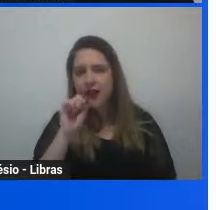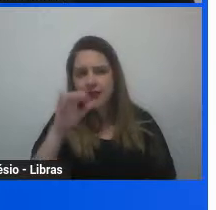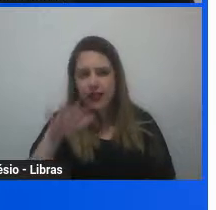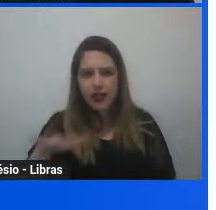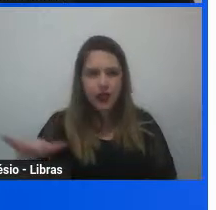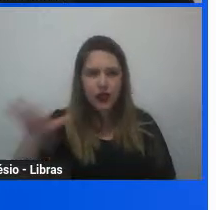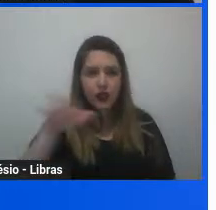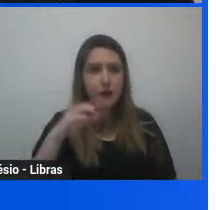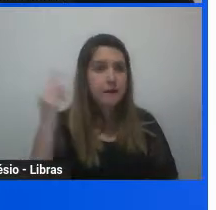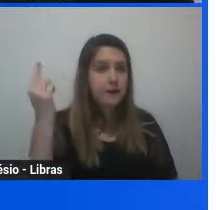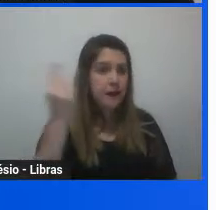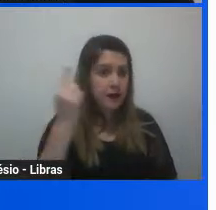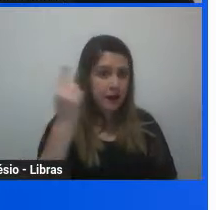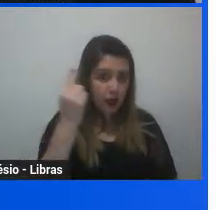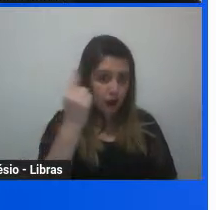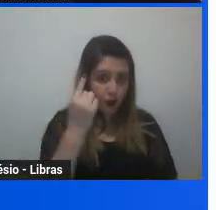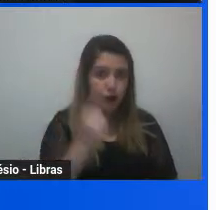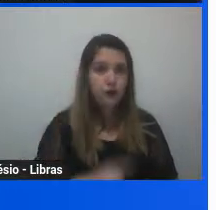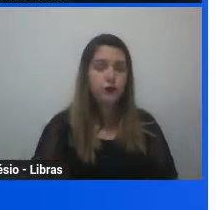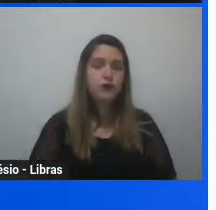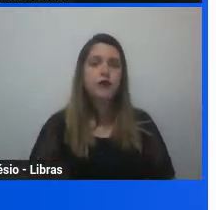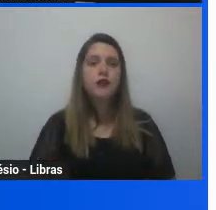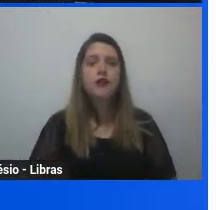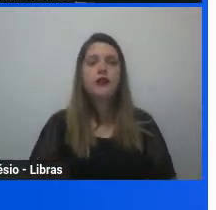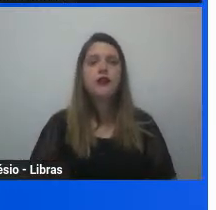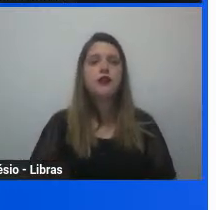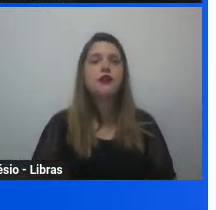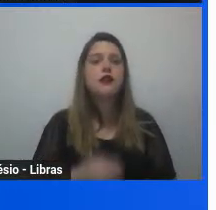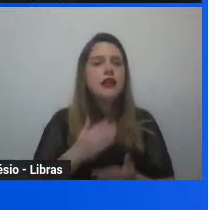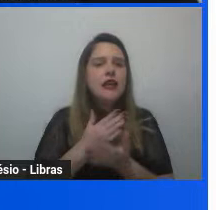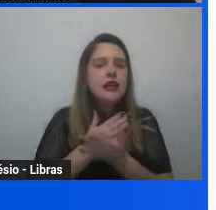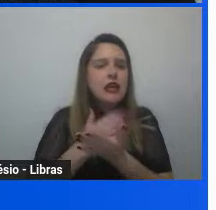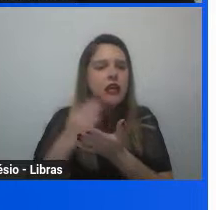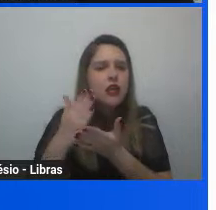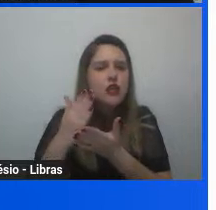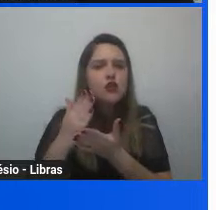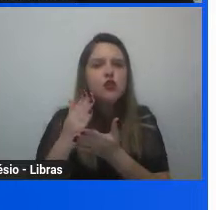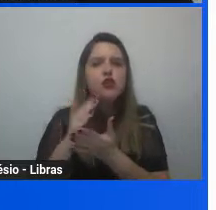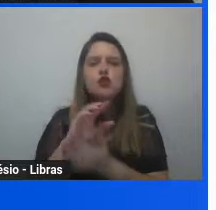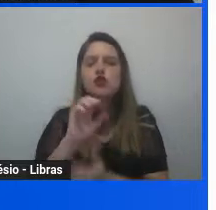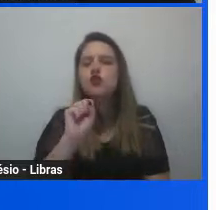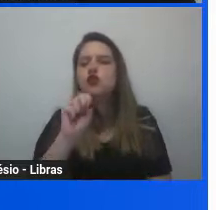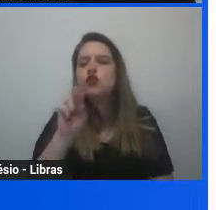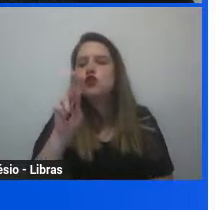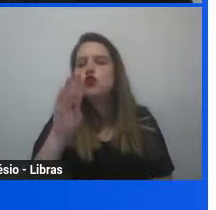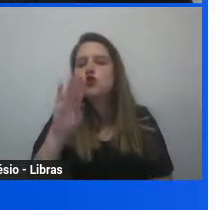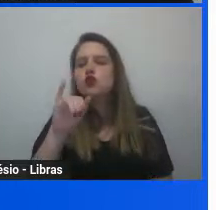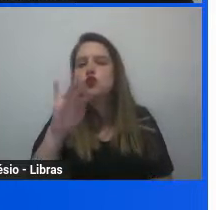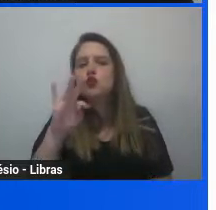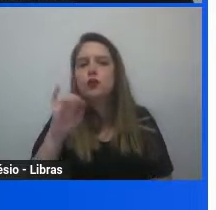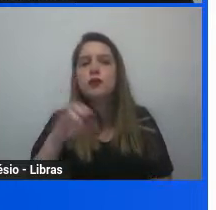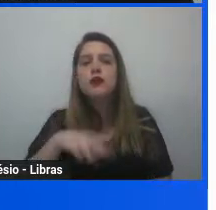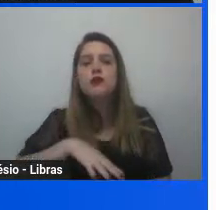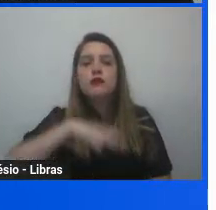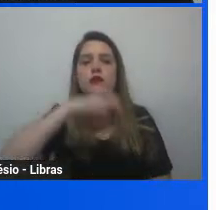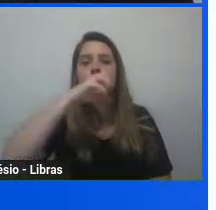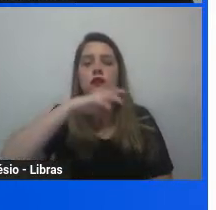Primeira coisa, é início súbito com a dificuldade de